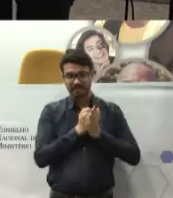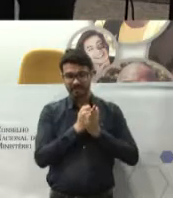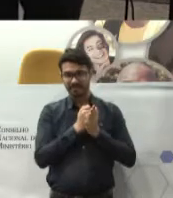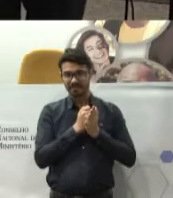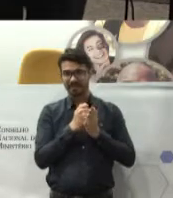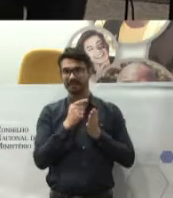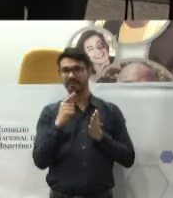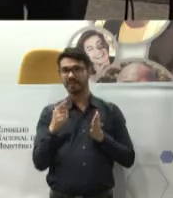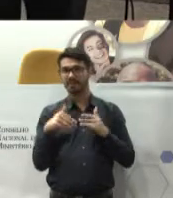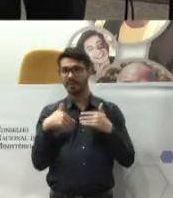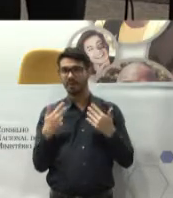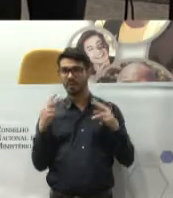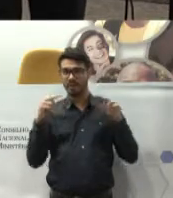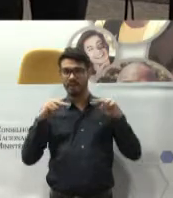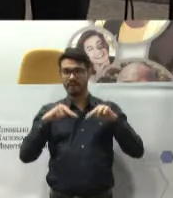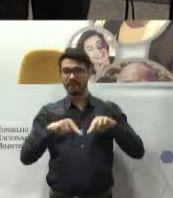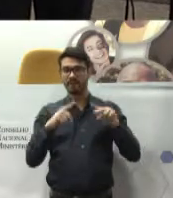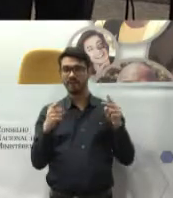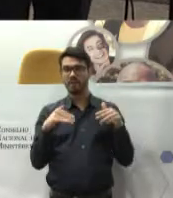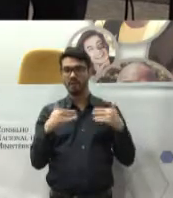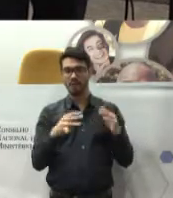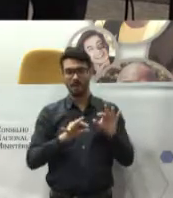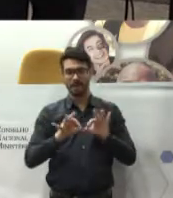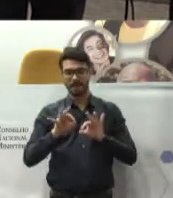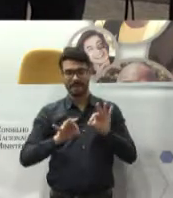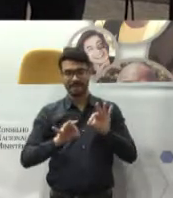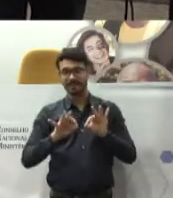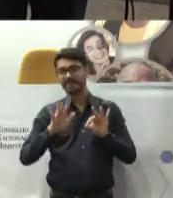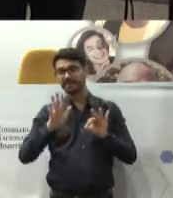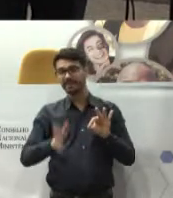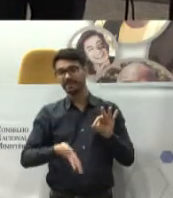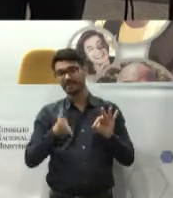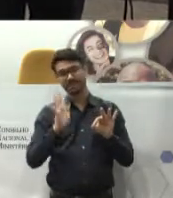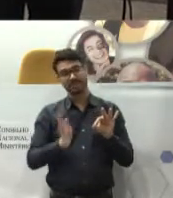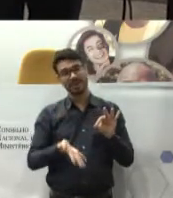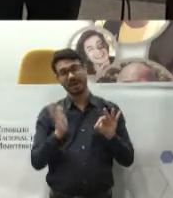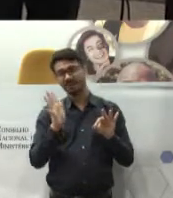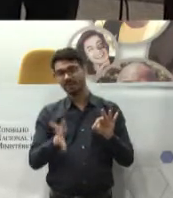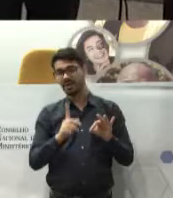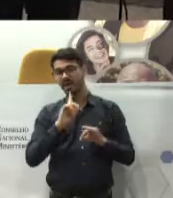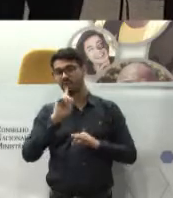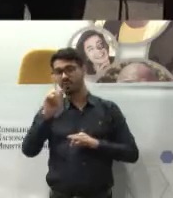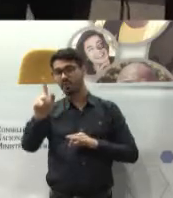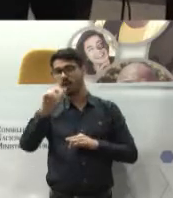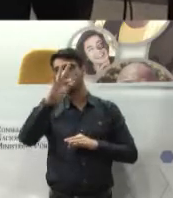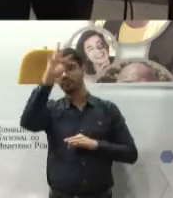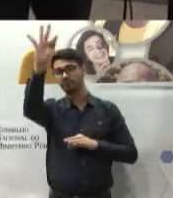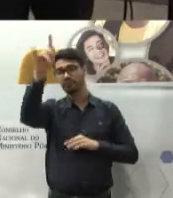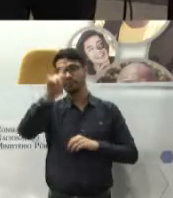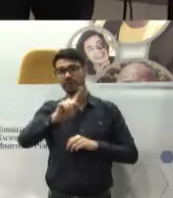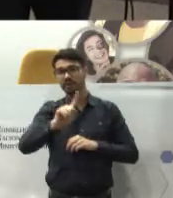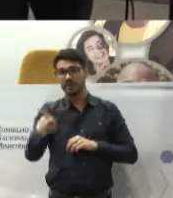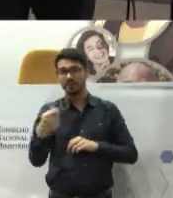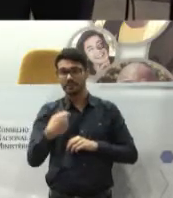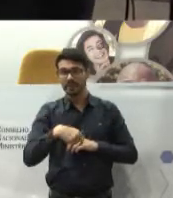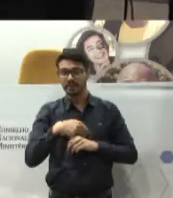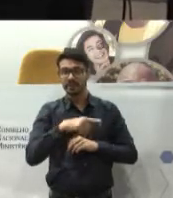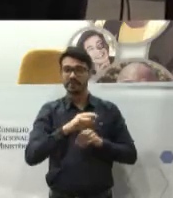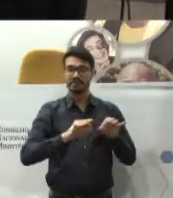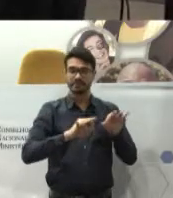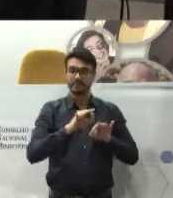é o planejamento que temos para isso? Que já há, isso, como eu disse, já não é algo para daqui a um ano. Isso é trabalhar preventivamente, isso é